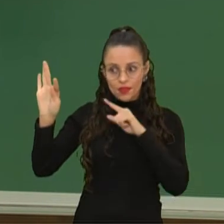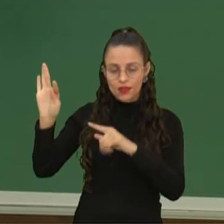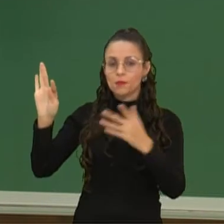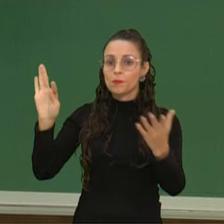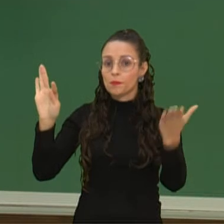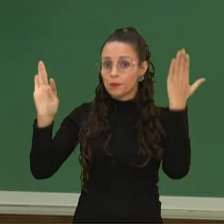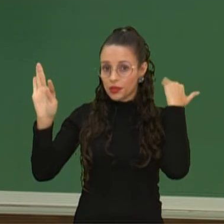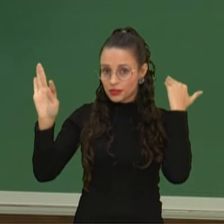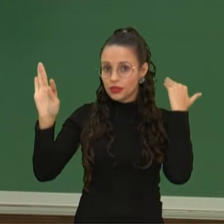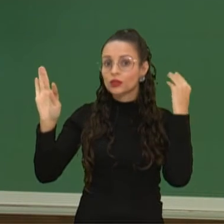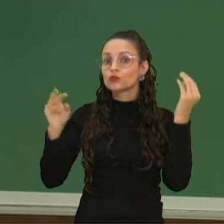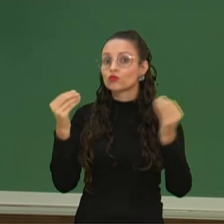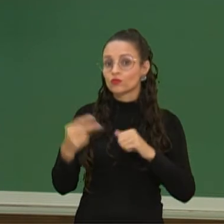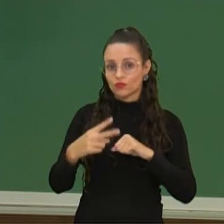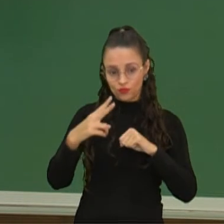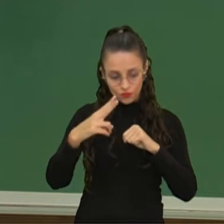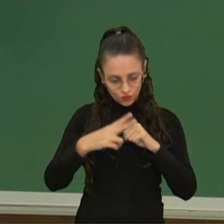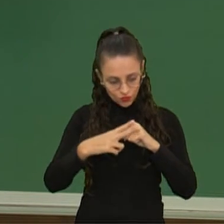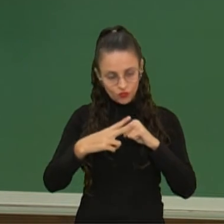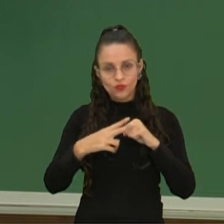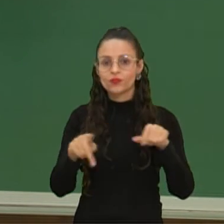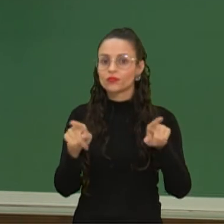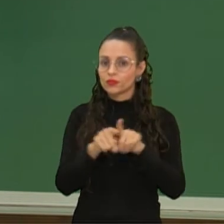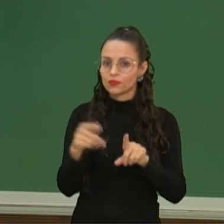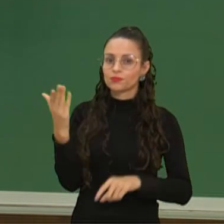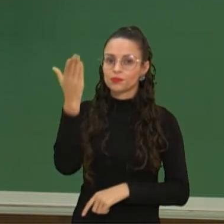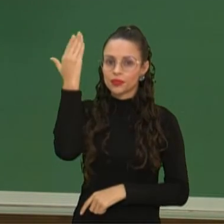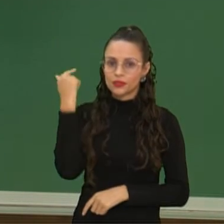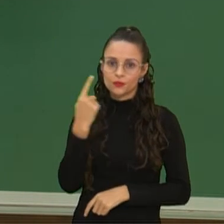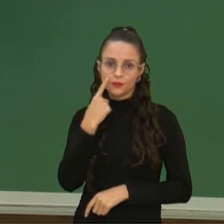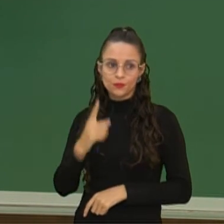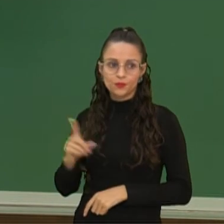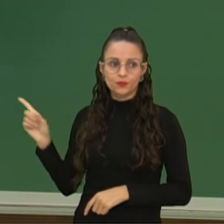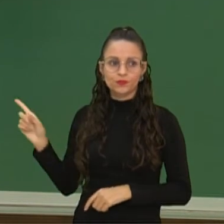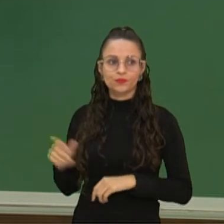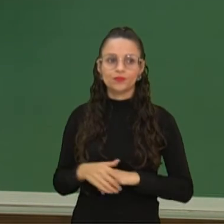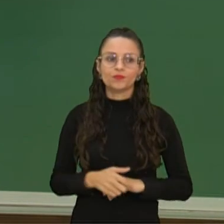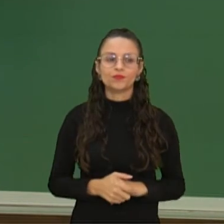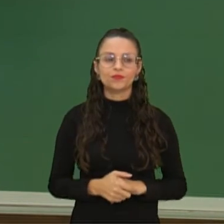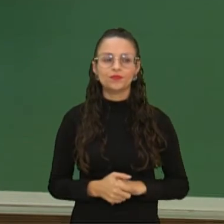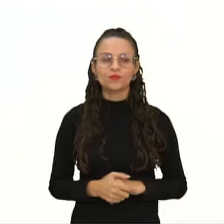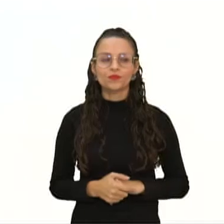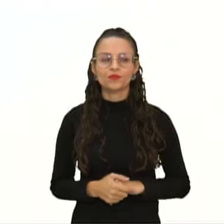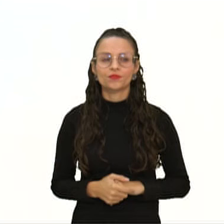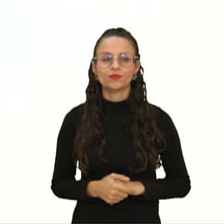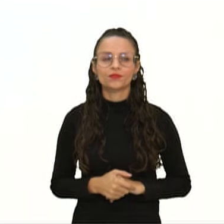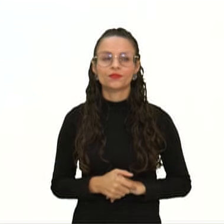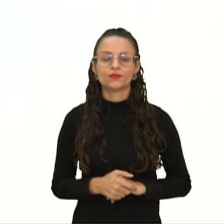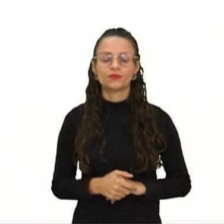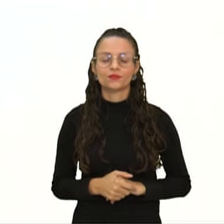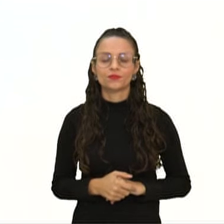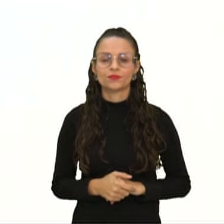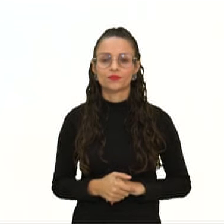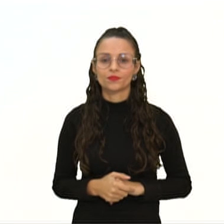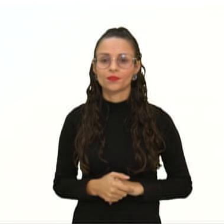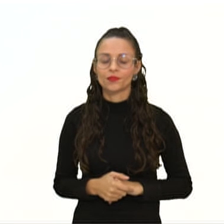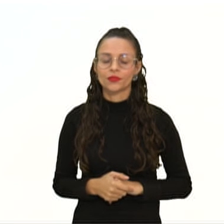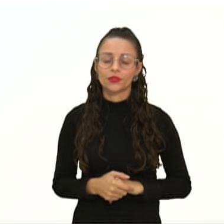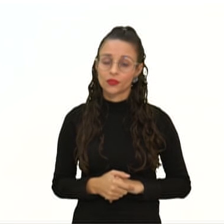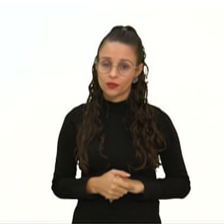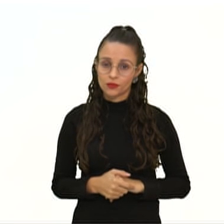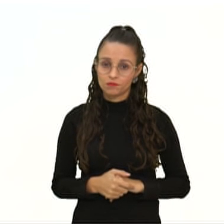passado, verbo to be no passado. Então, veja como ficou. Lots of mails were sent by